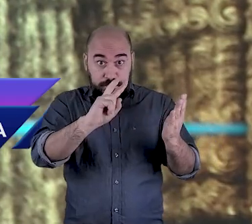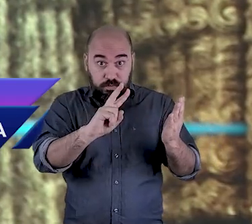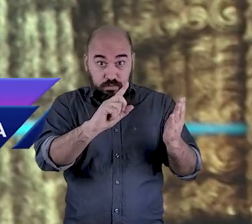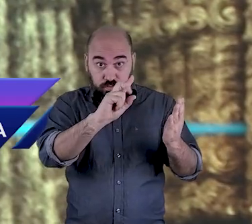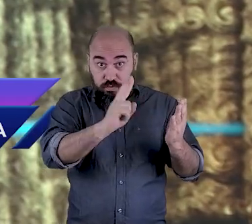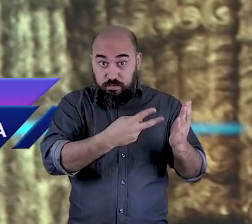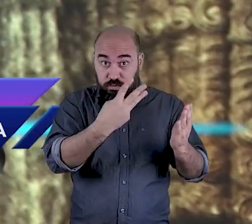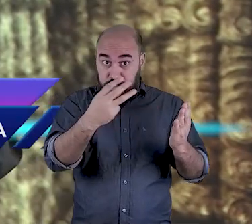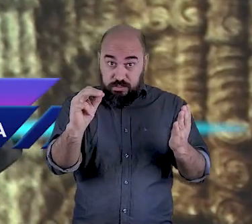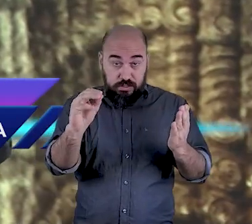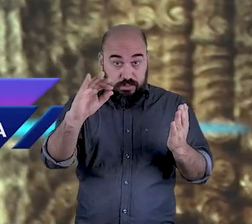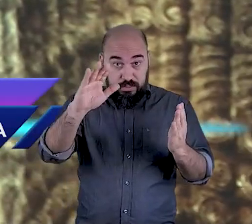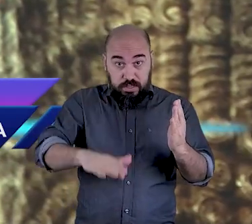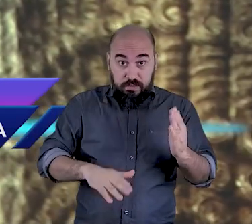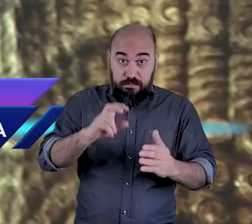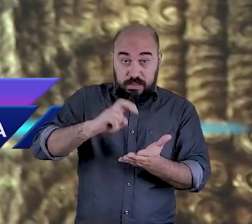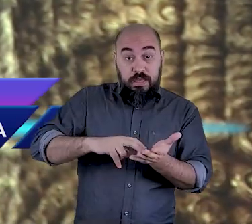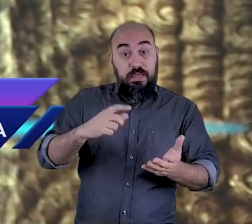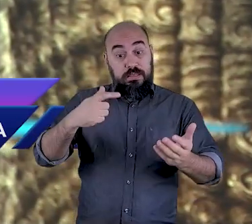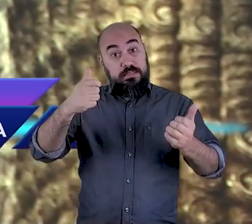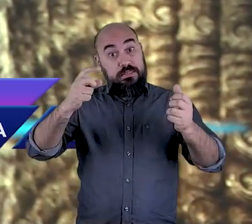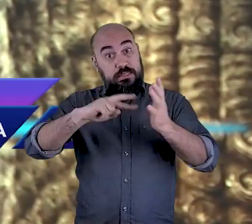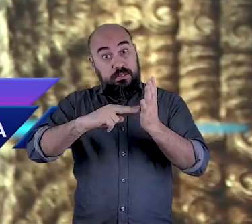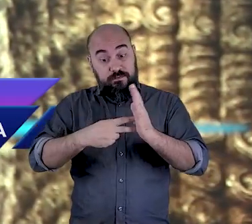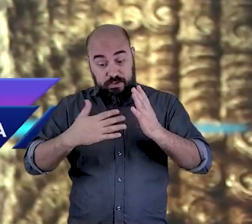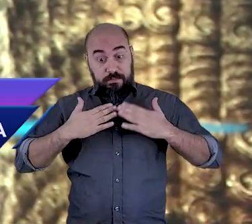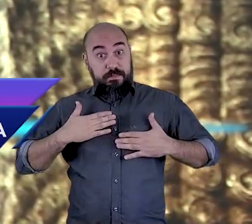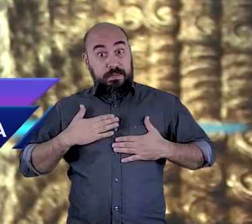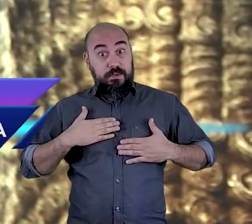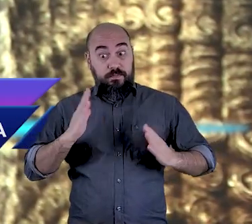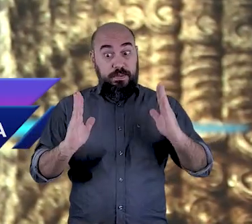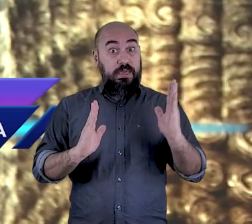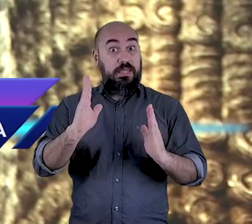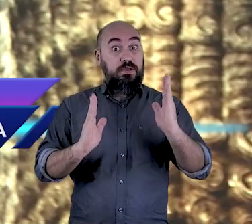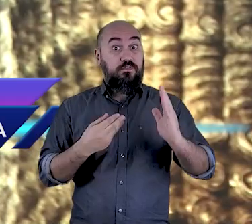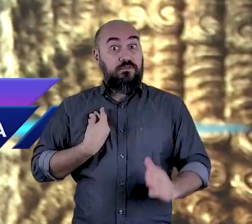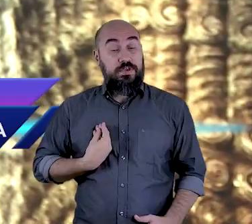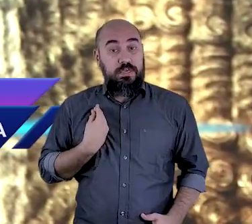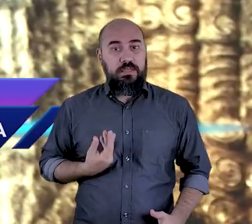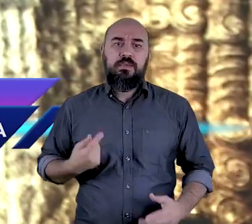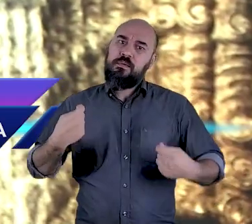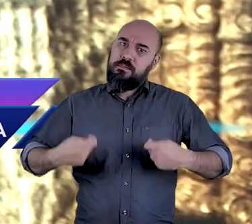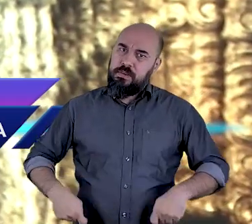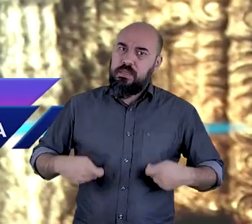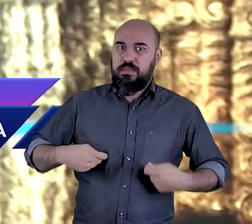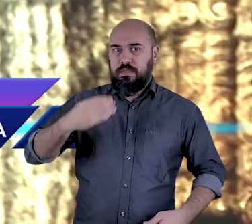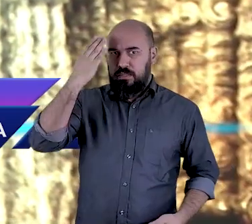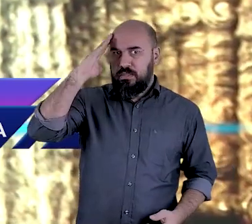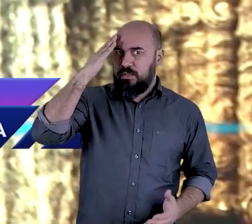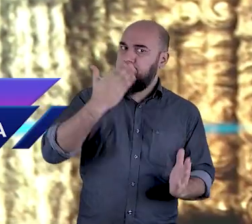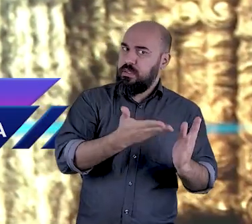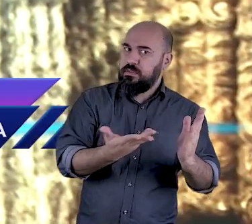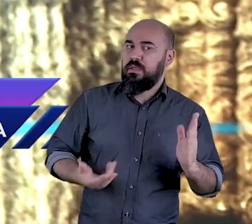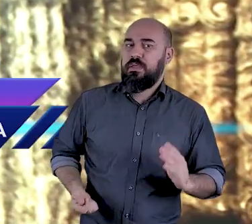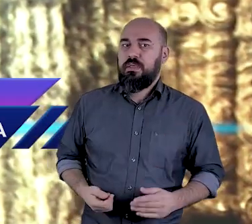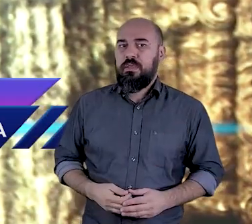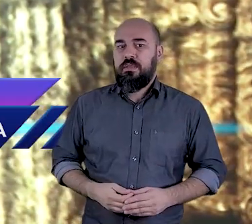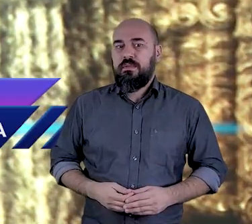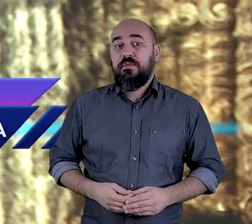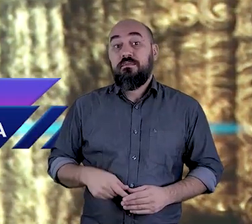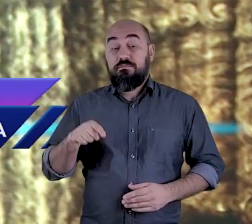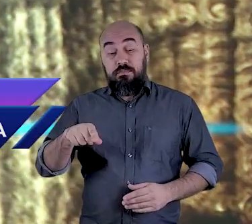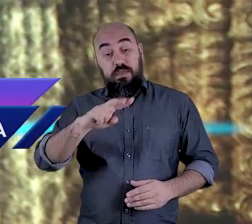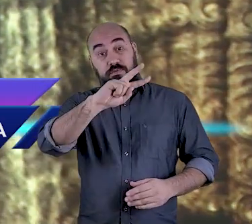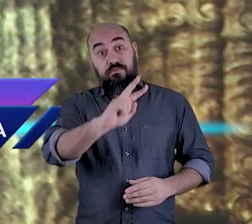Gabriel ele começa a explicar os 2300 dias e esclarece que nos leva para